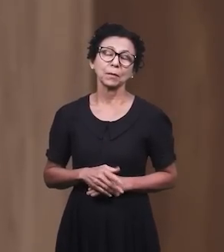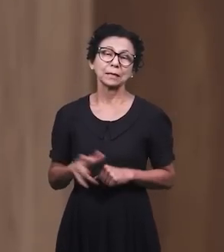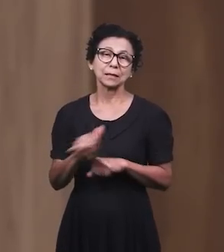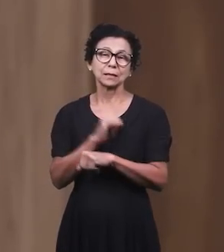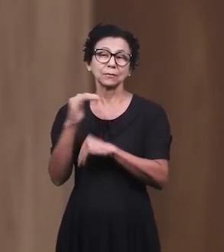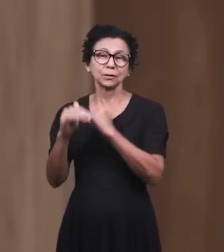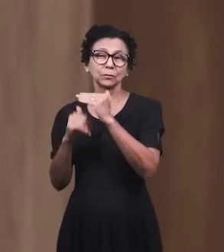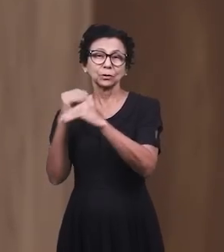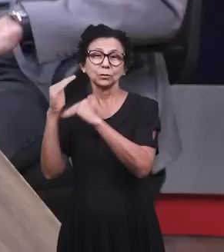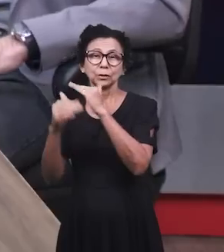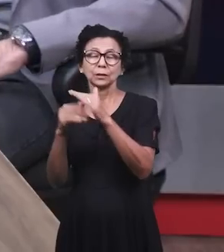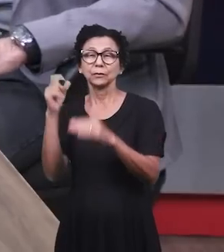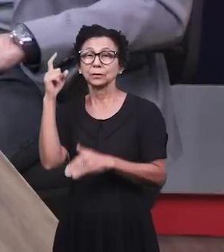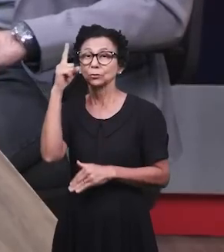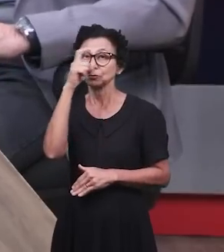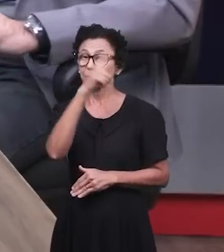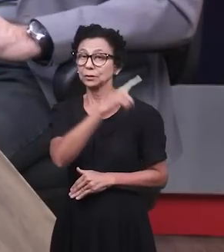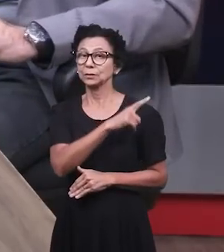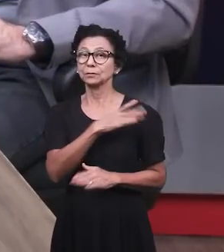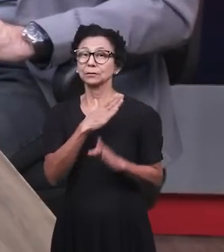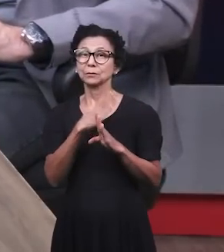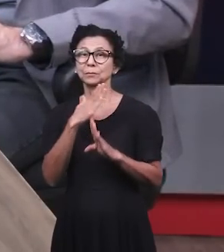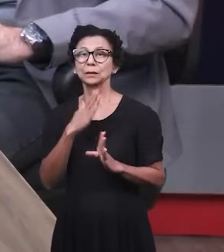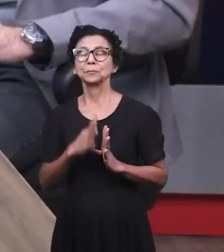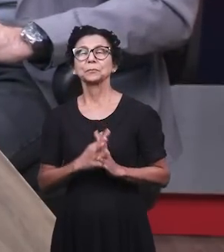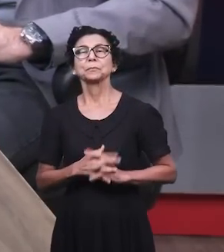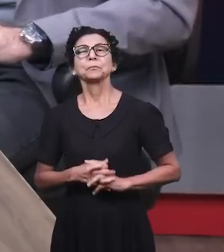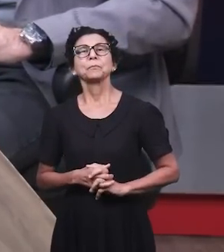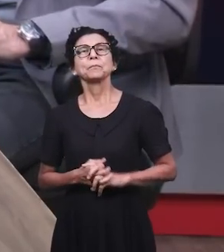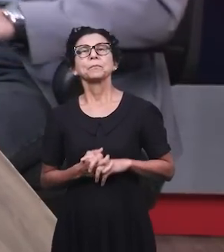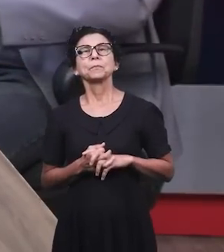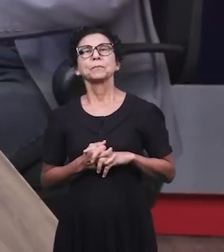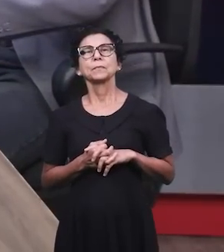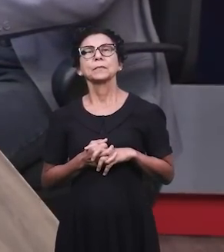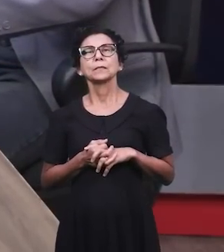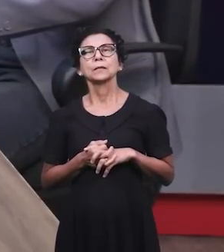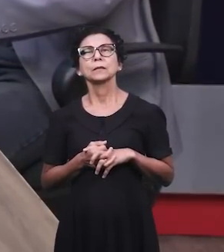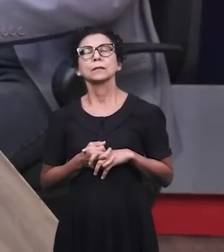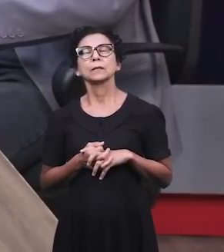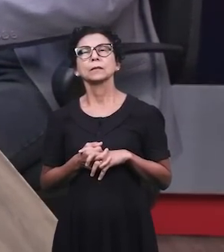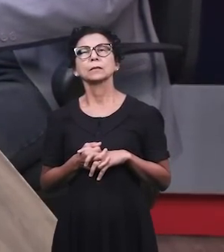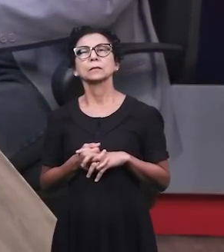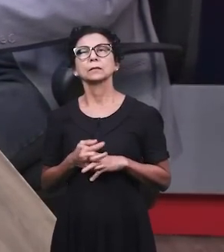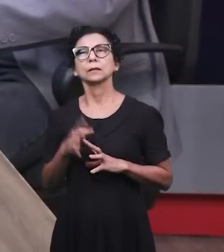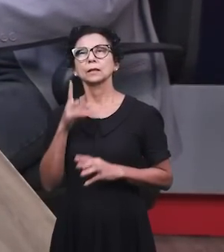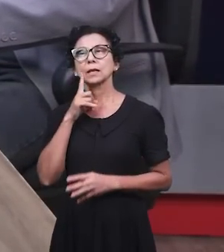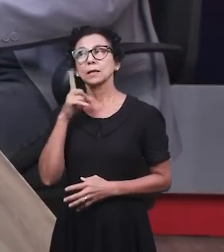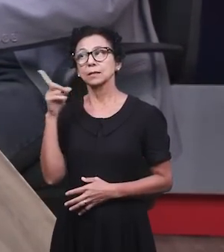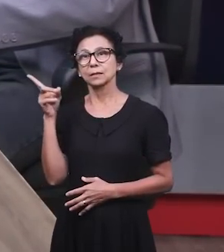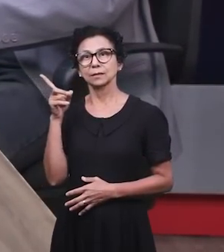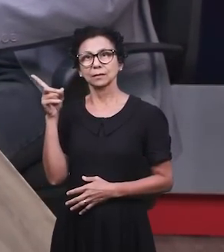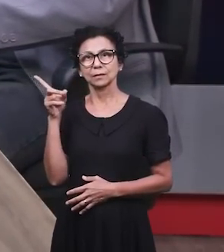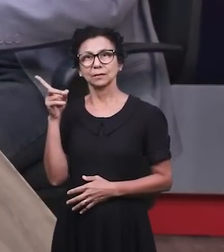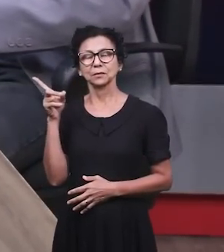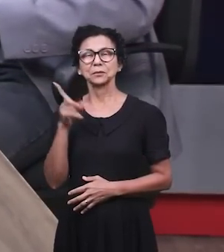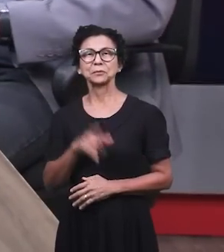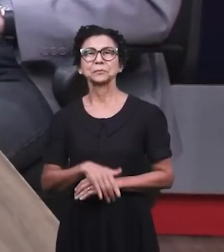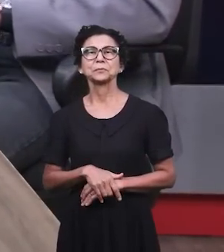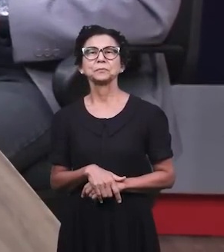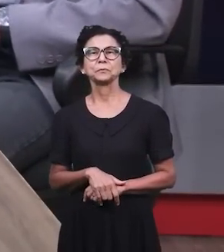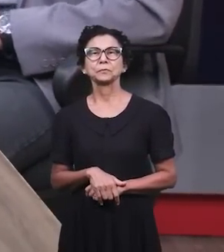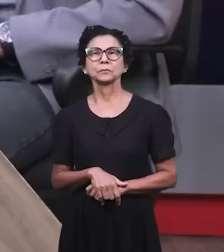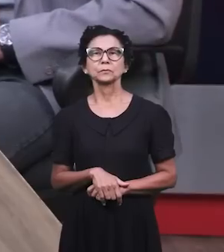Né? Tem um outro exemplo ainda, que é o caso esse aqui, ó. Esse que está à